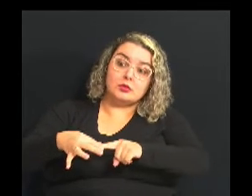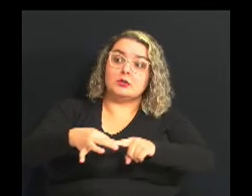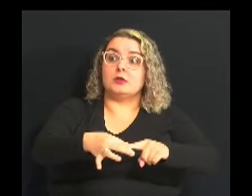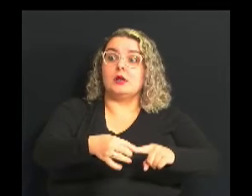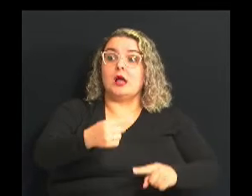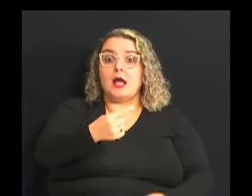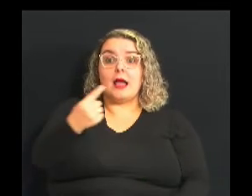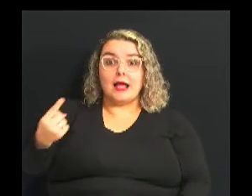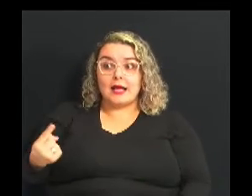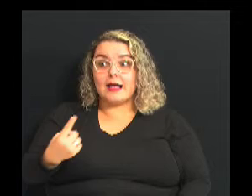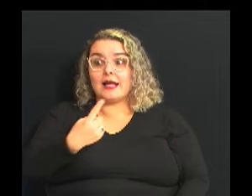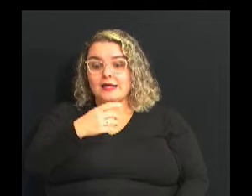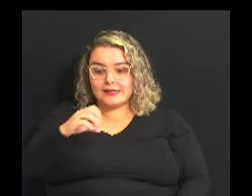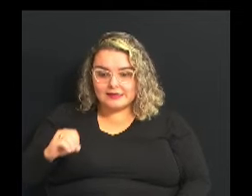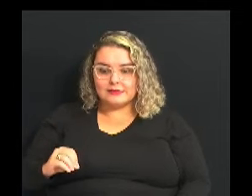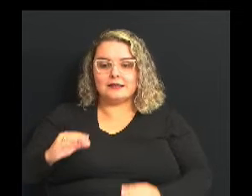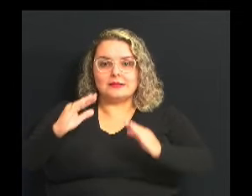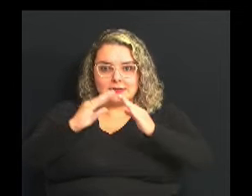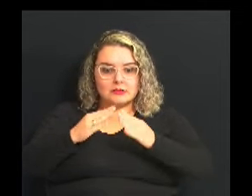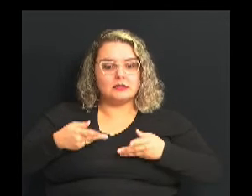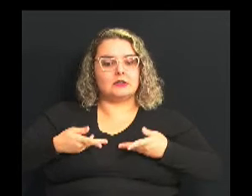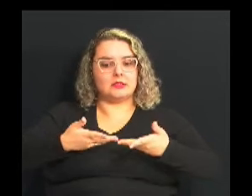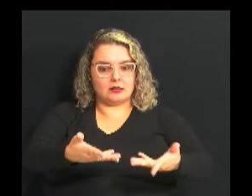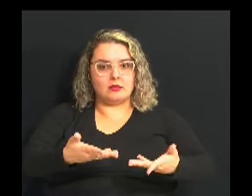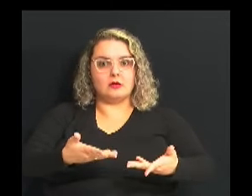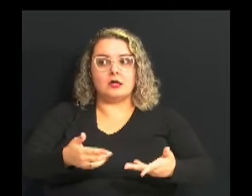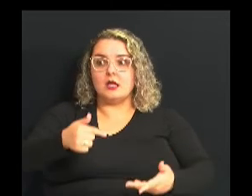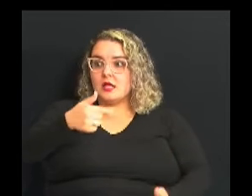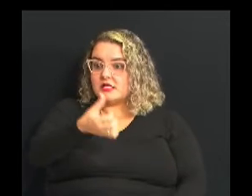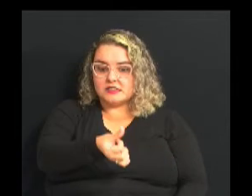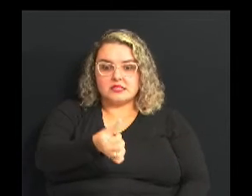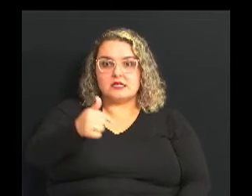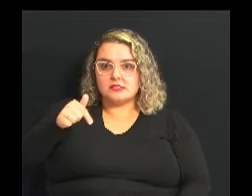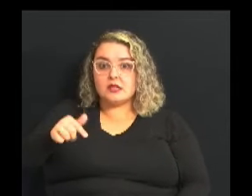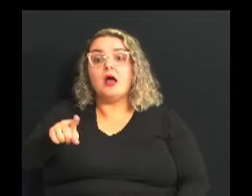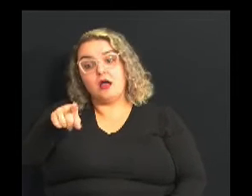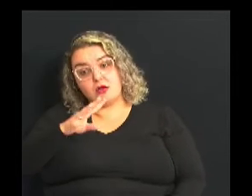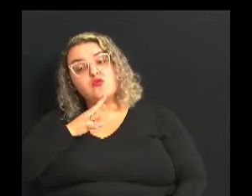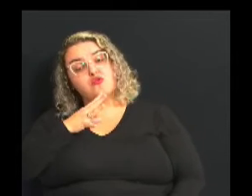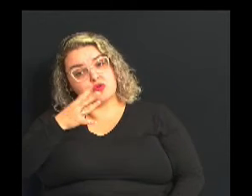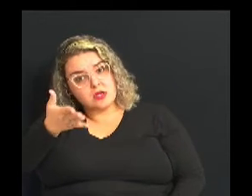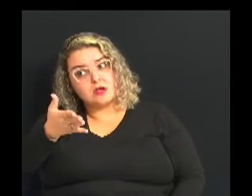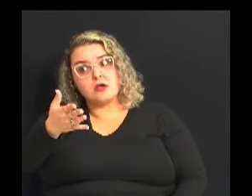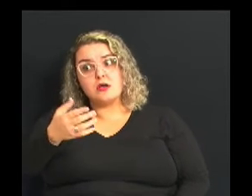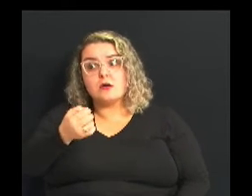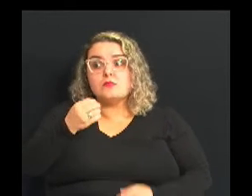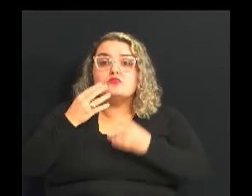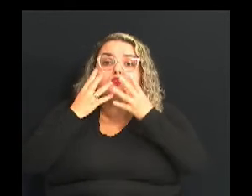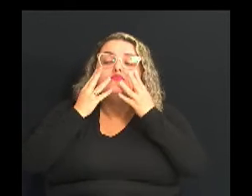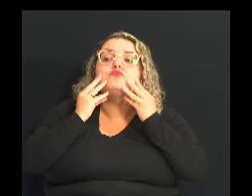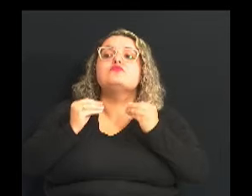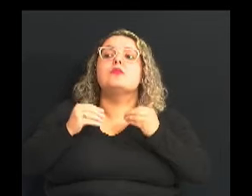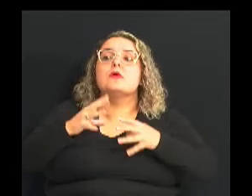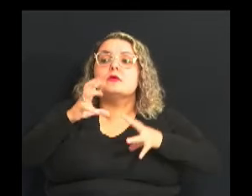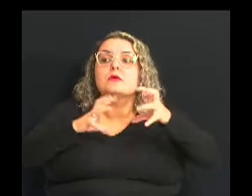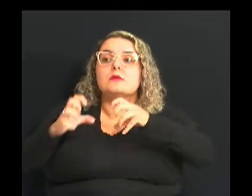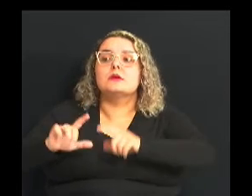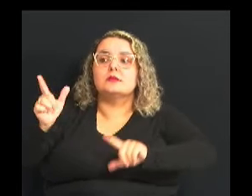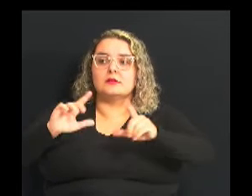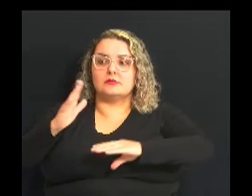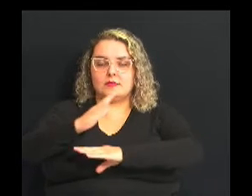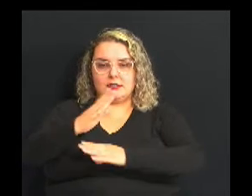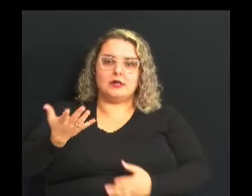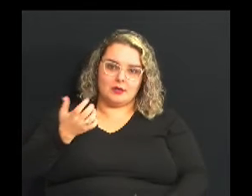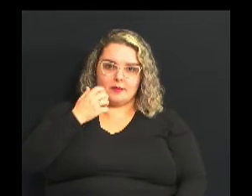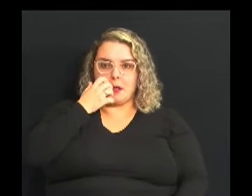10 casas que eu vou me apresentar, 6, 7 a pessoa fala, não, eu conheço você, você é aquele barbudinho que fica brigando na TV Câmara. Então,